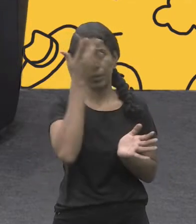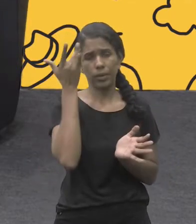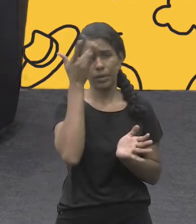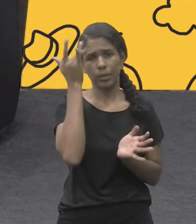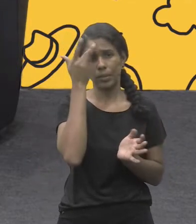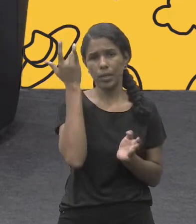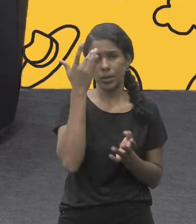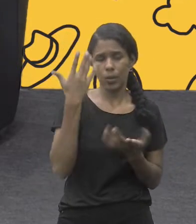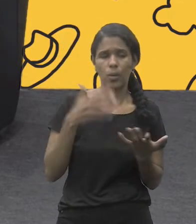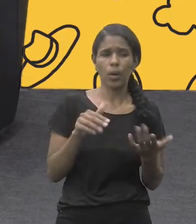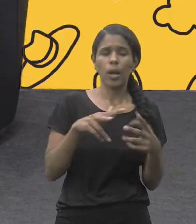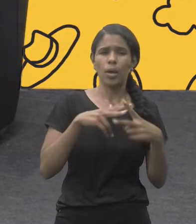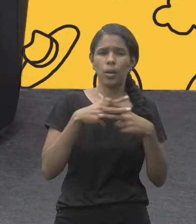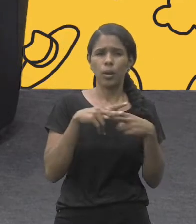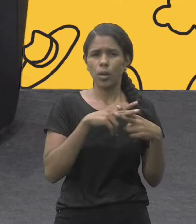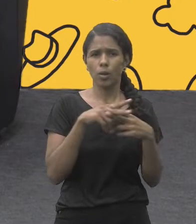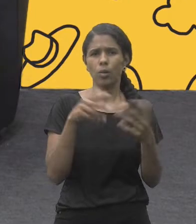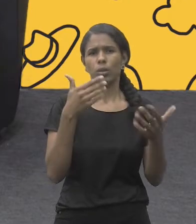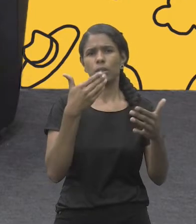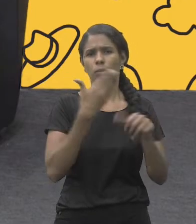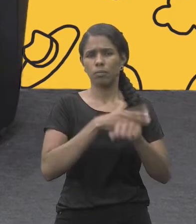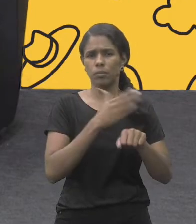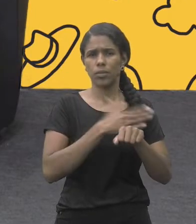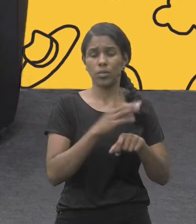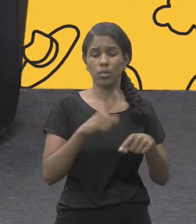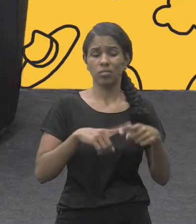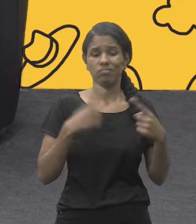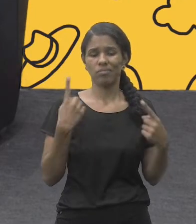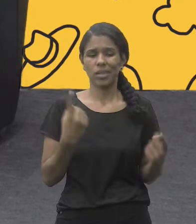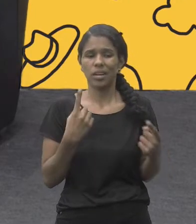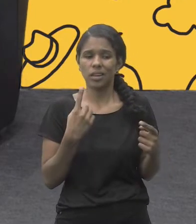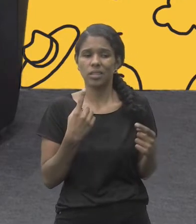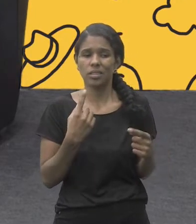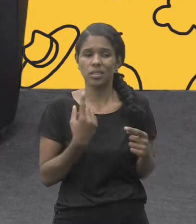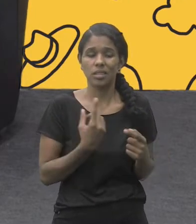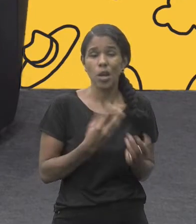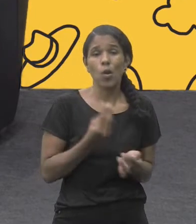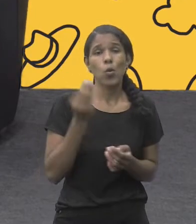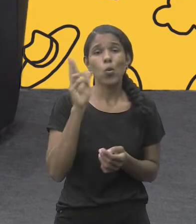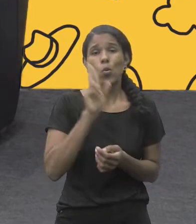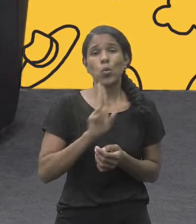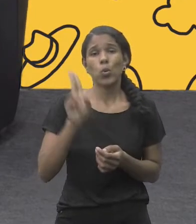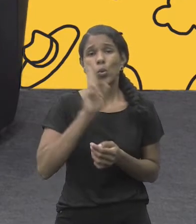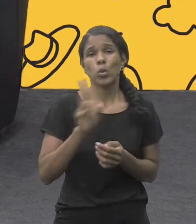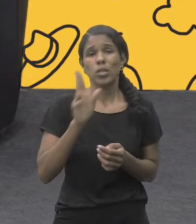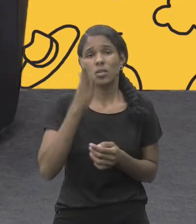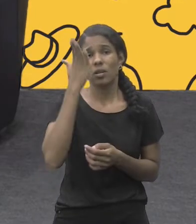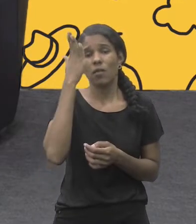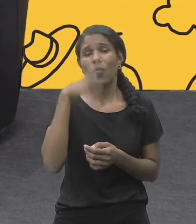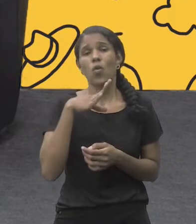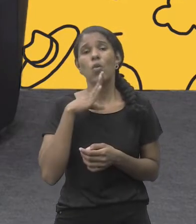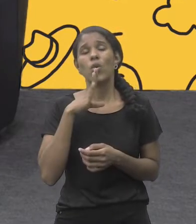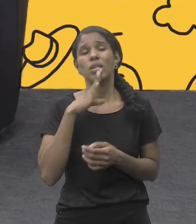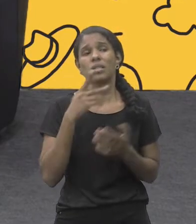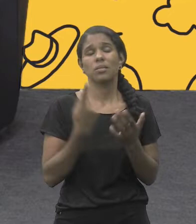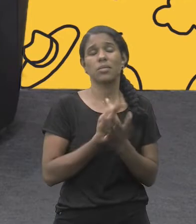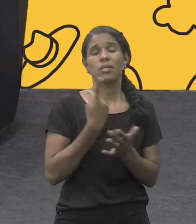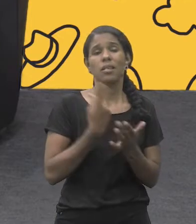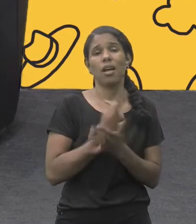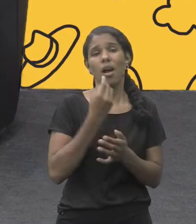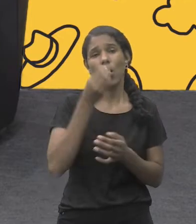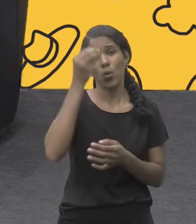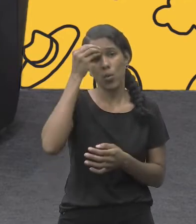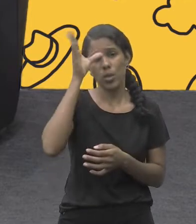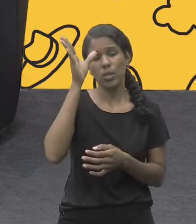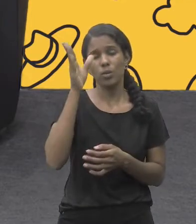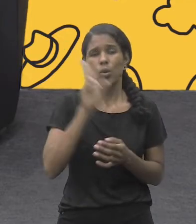para agredir os outros na rua, né? Os chamados, as pessoas conhecem pelos pit boys, né, que tinha antigamente. Mas hoje, né,